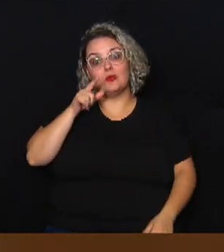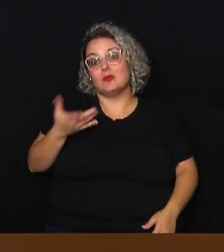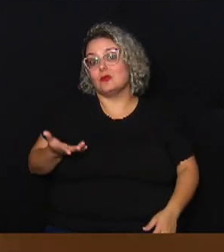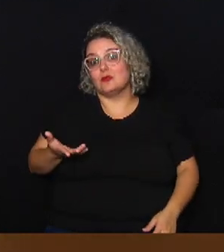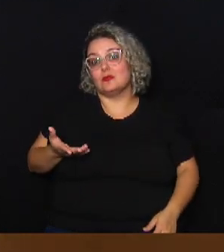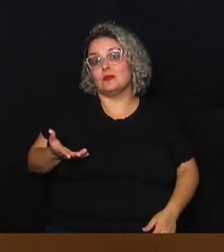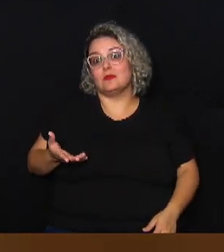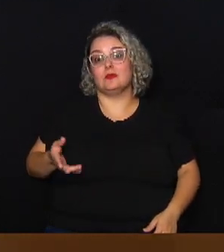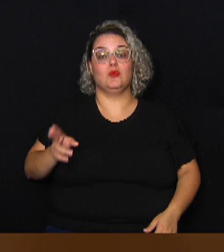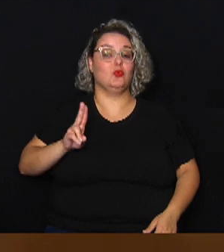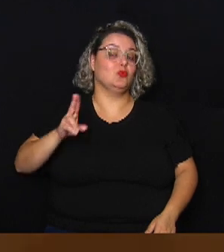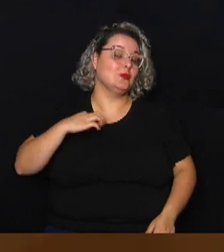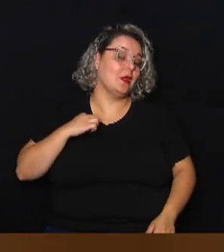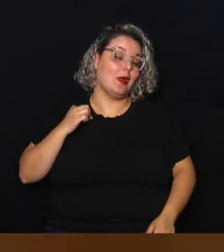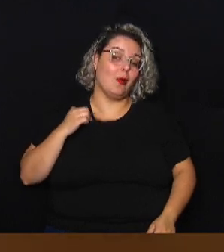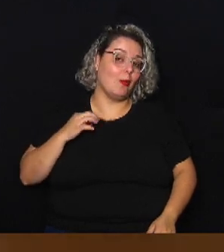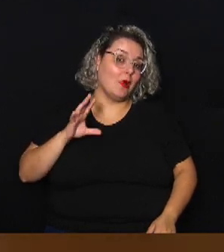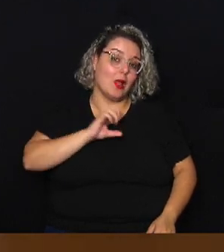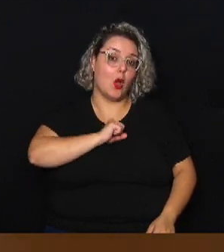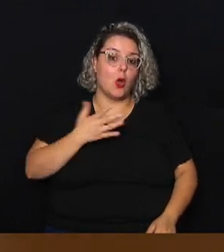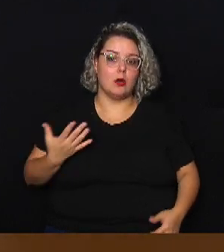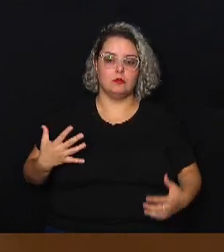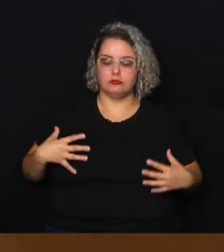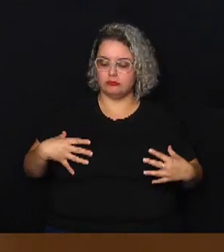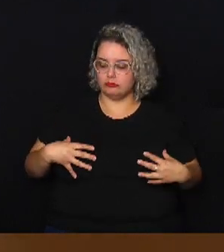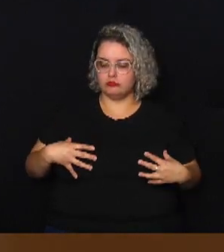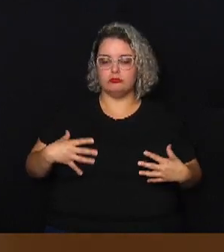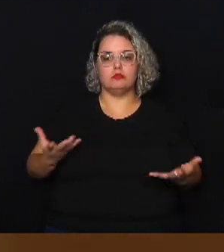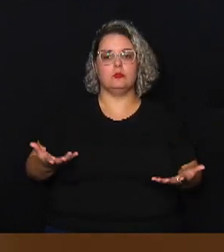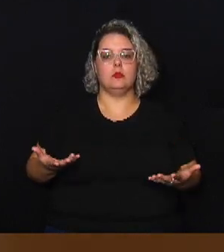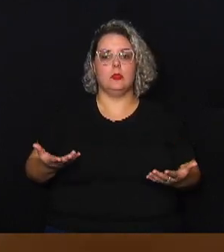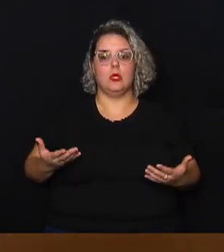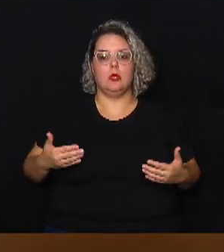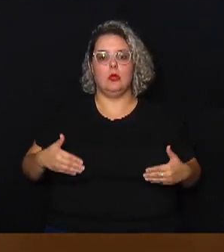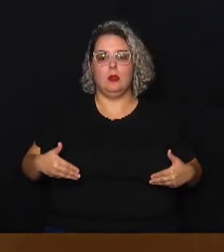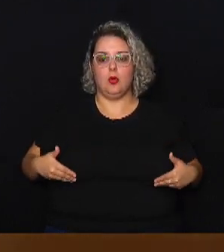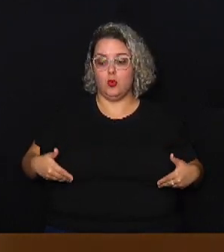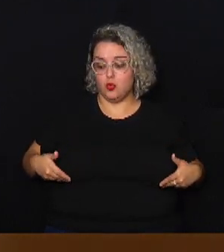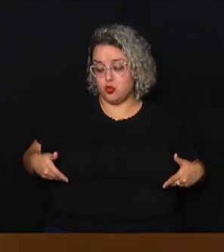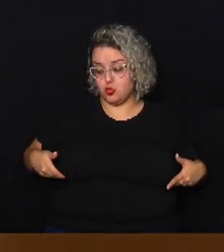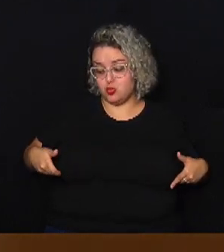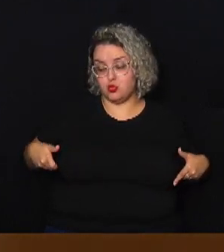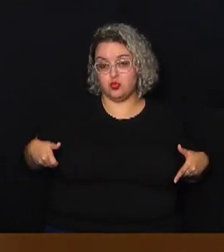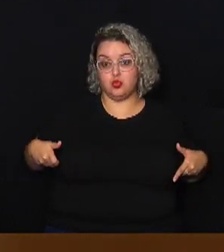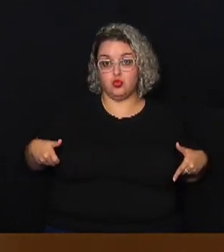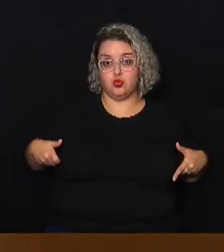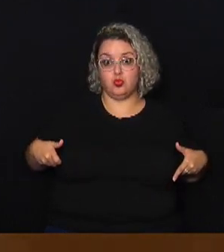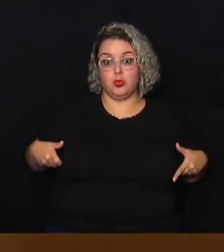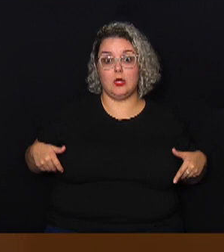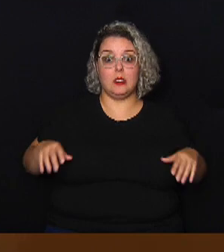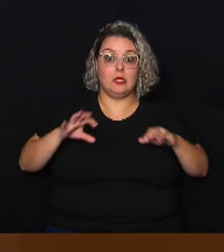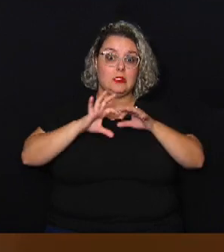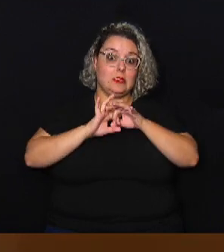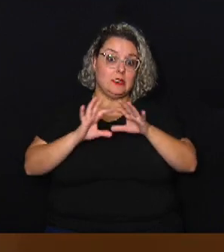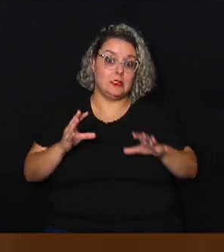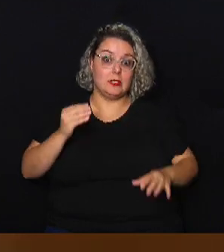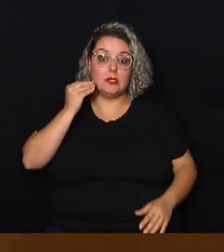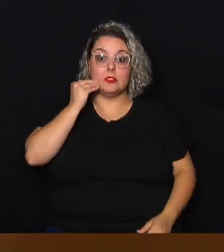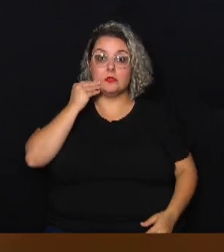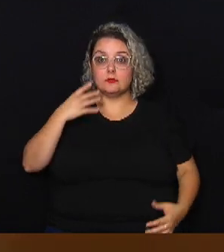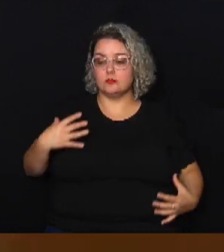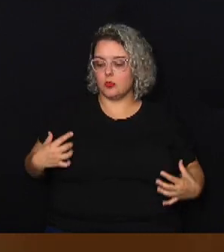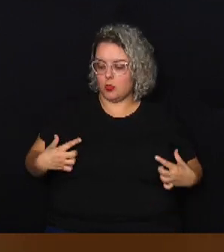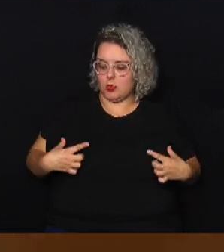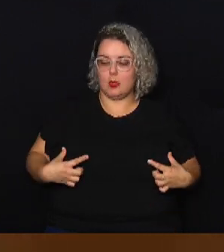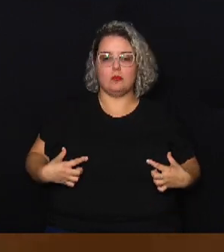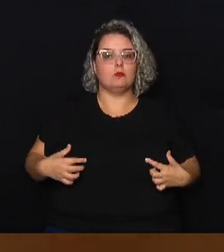ela gosta. Então, na mama, se a gente tem que estender muito para a lateral, a gente tem que tentar deixar na altura